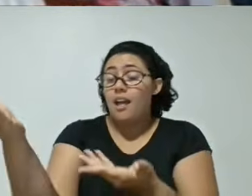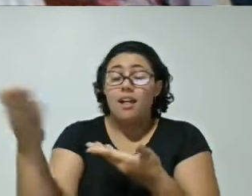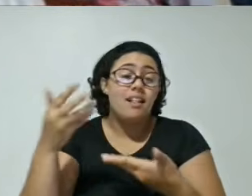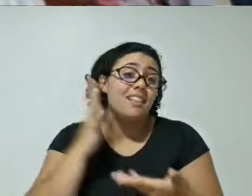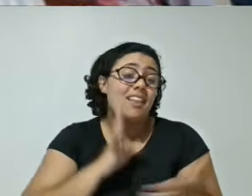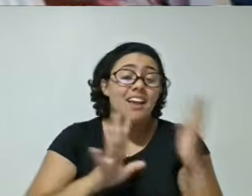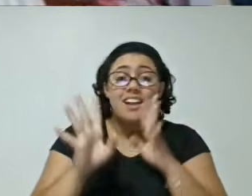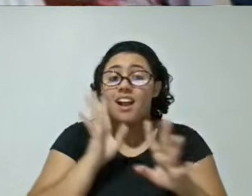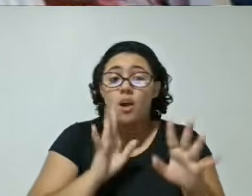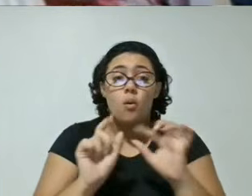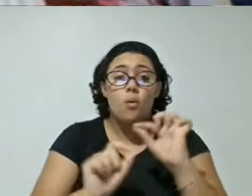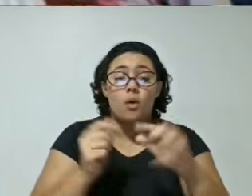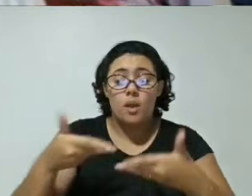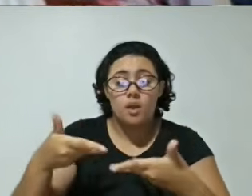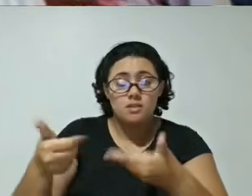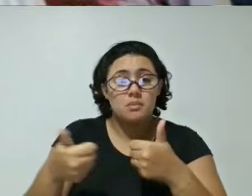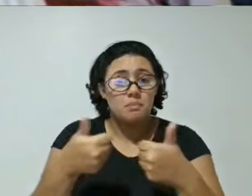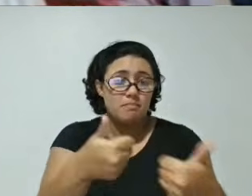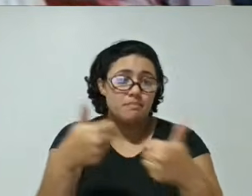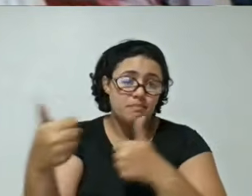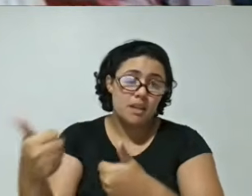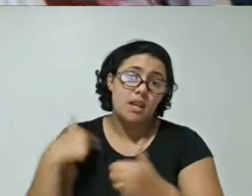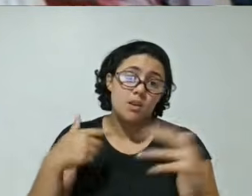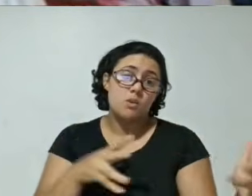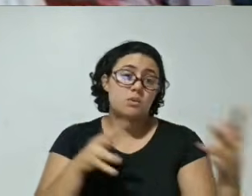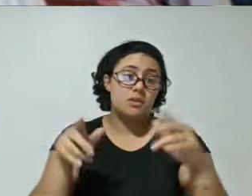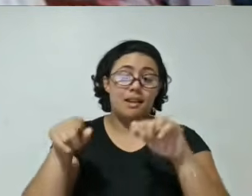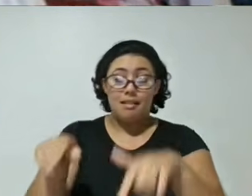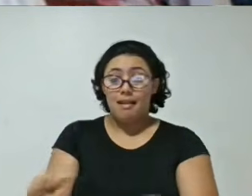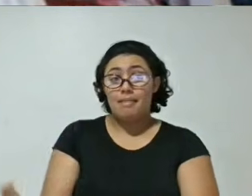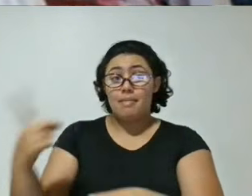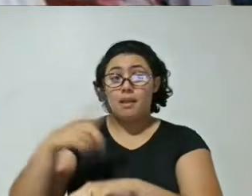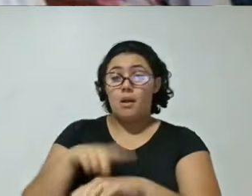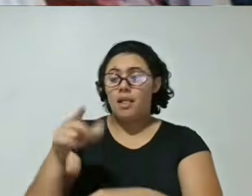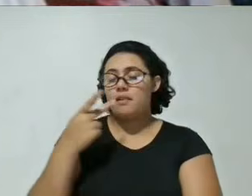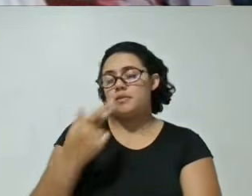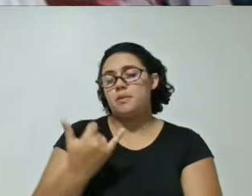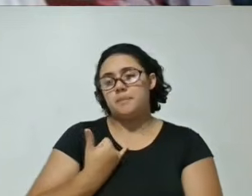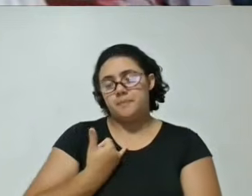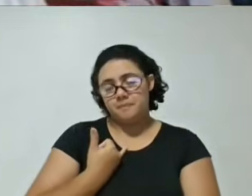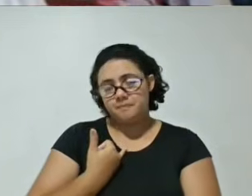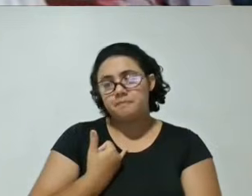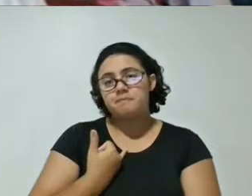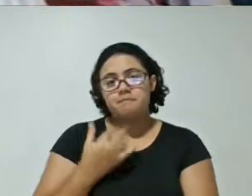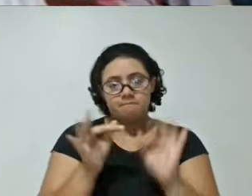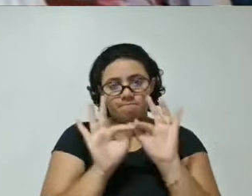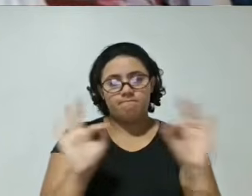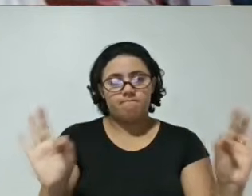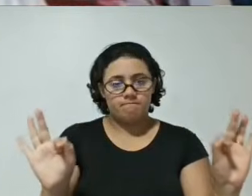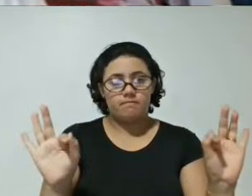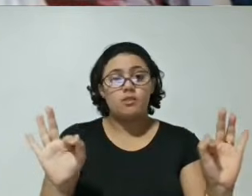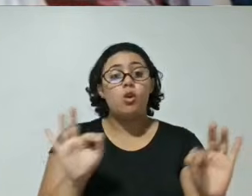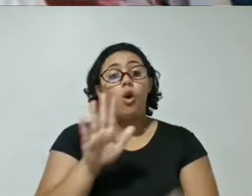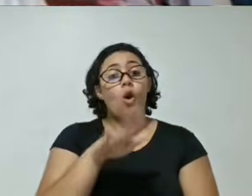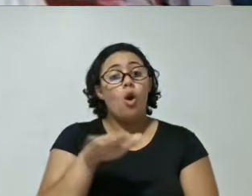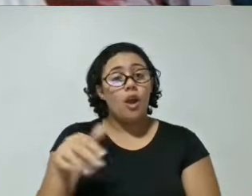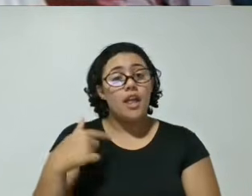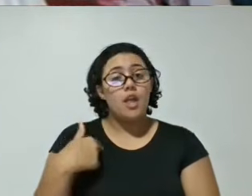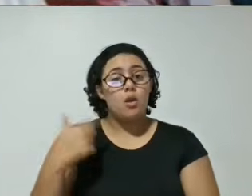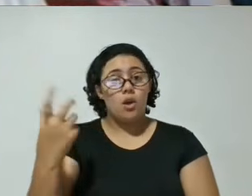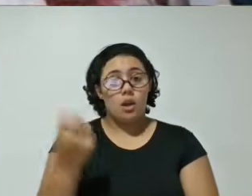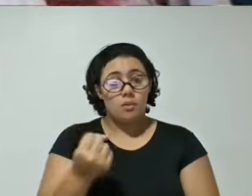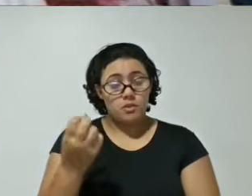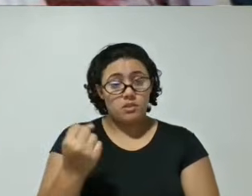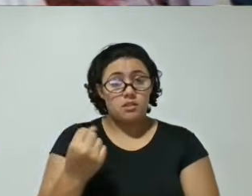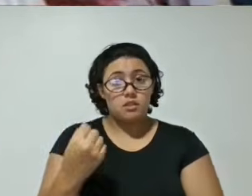dia que eu cheguei lá, porque eu pus o pé lá, ela me disse a seguinte frase. Ela falou, estou aposentando em 3